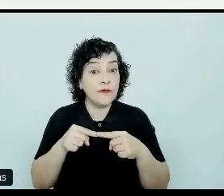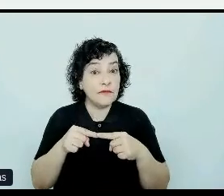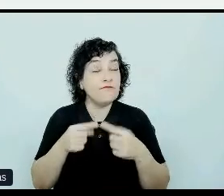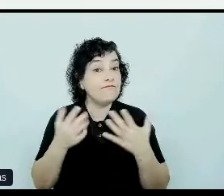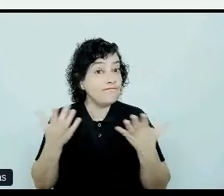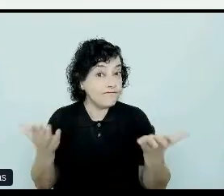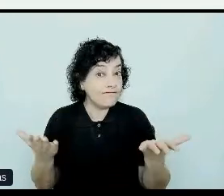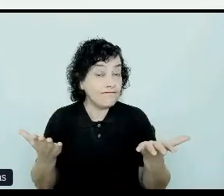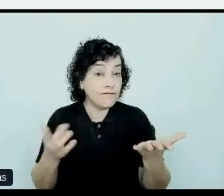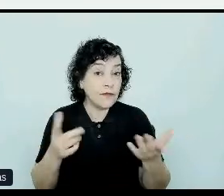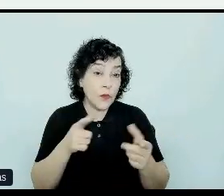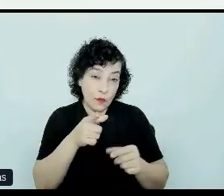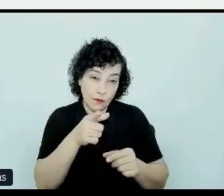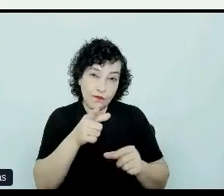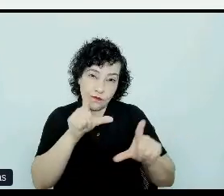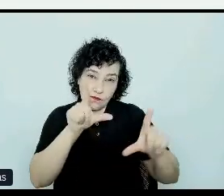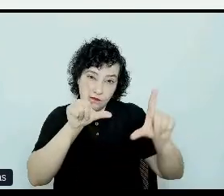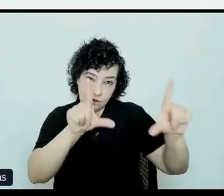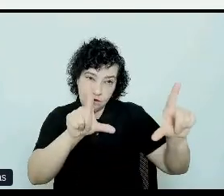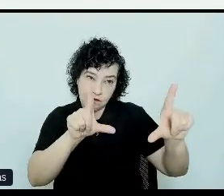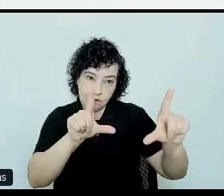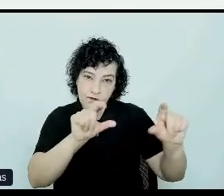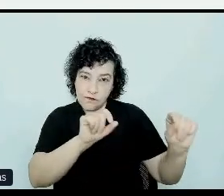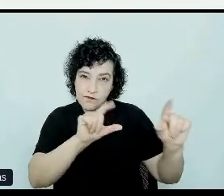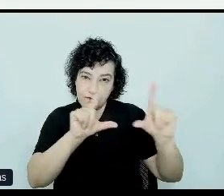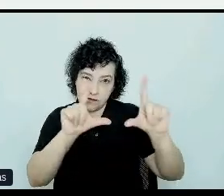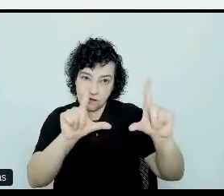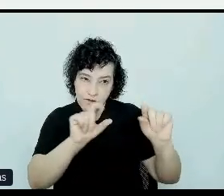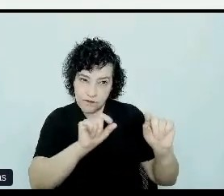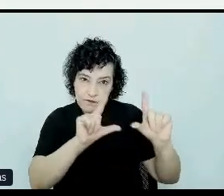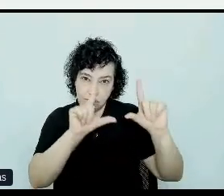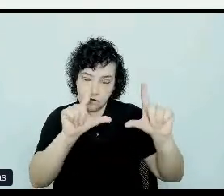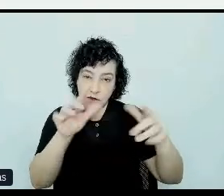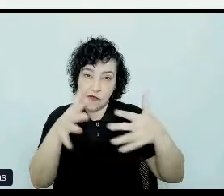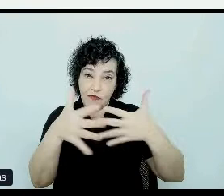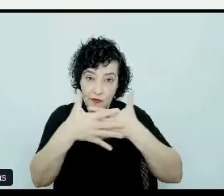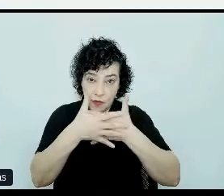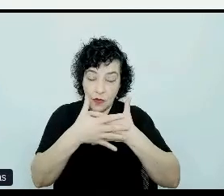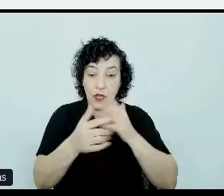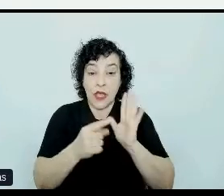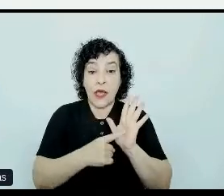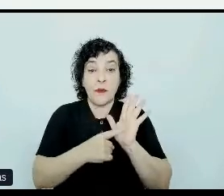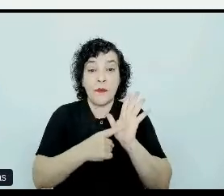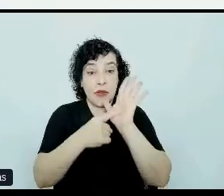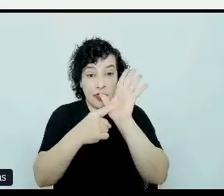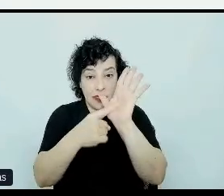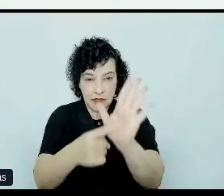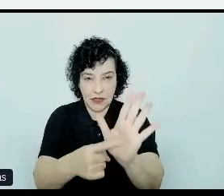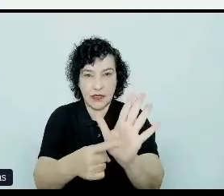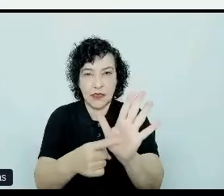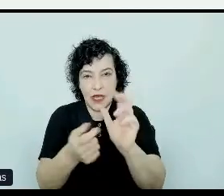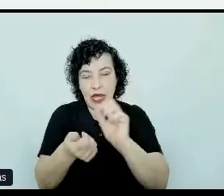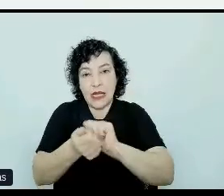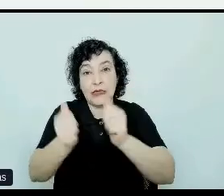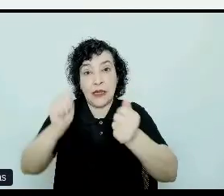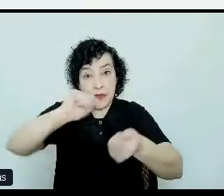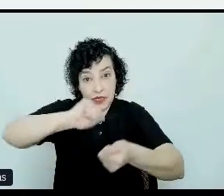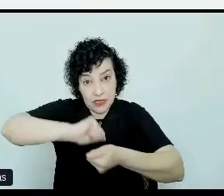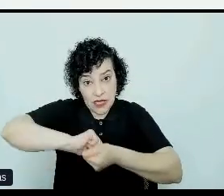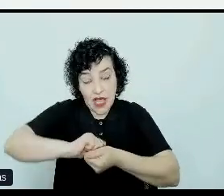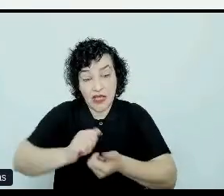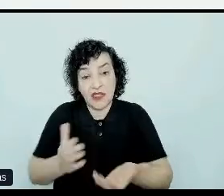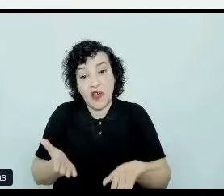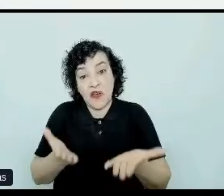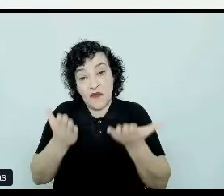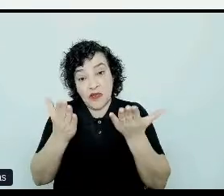tornar o material, tanto do framework quanto da apresentação, ele customizável, né? Então, se quiser aplicar um